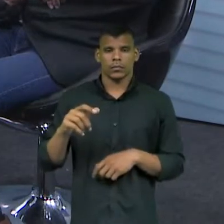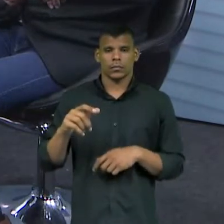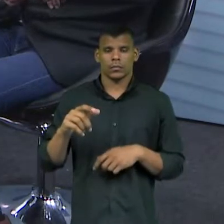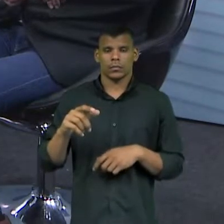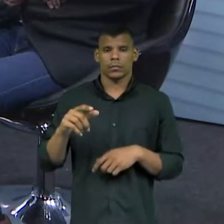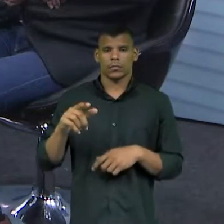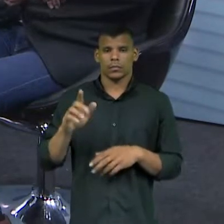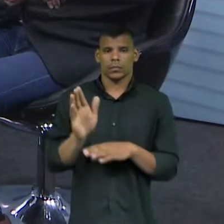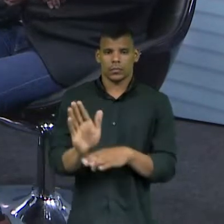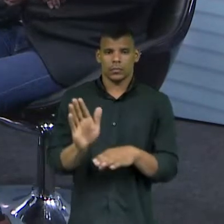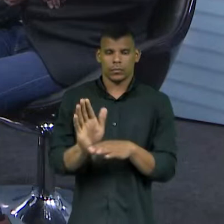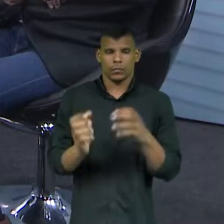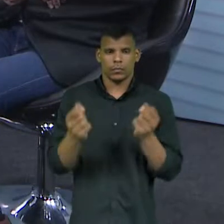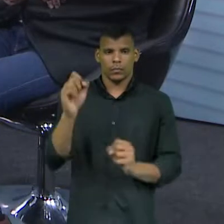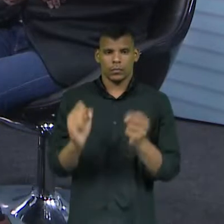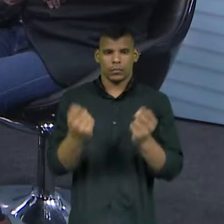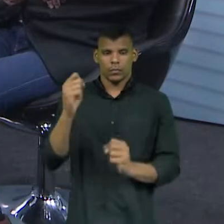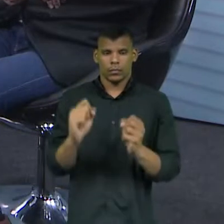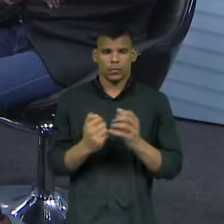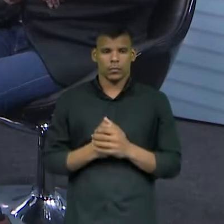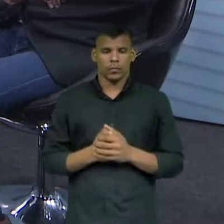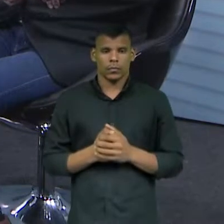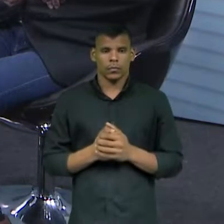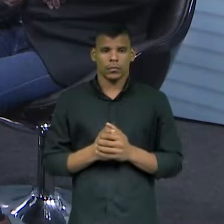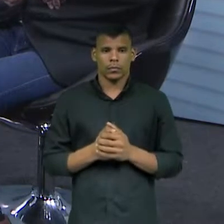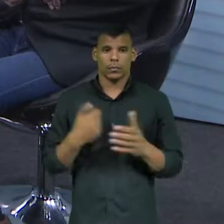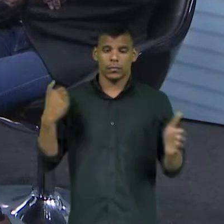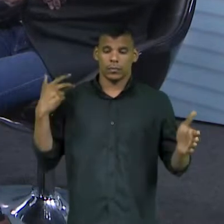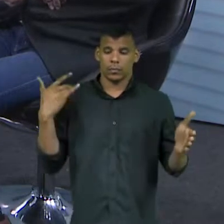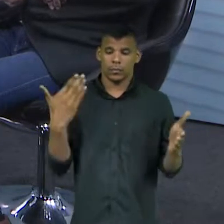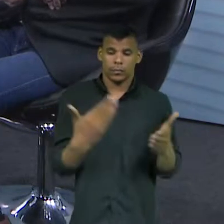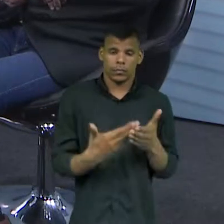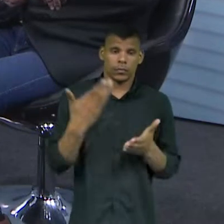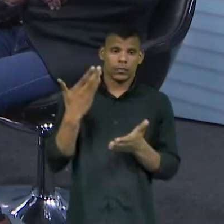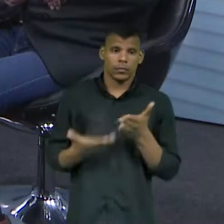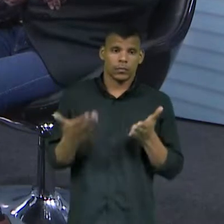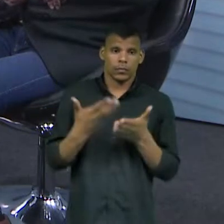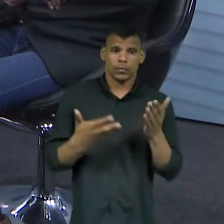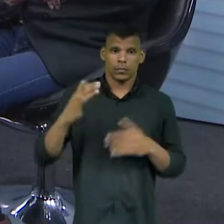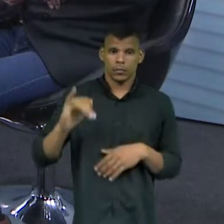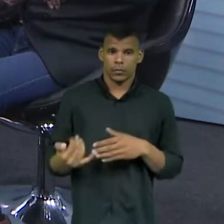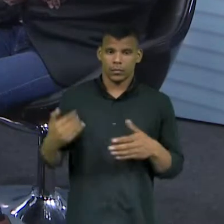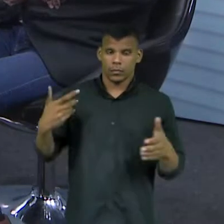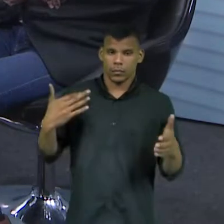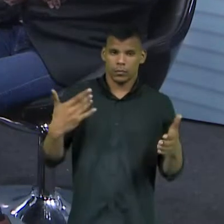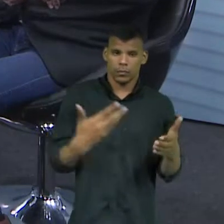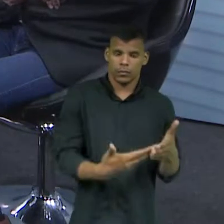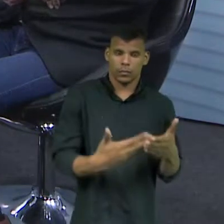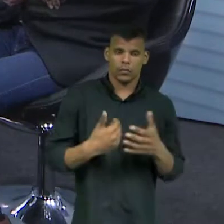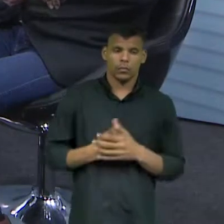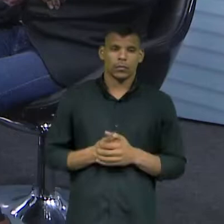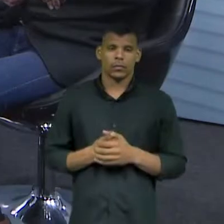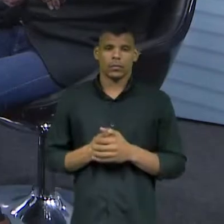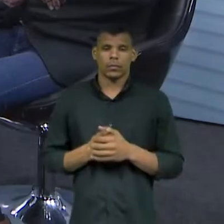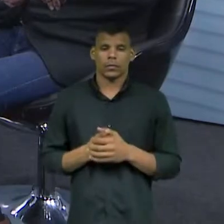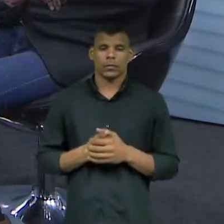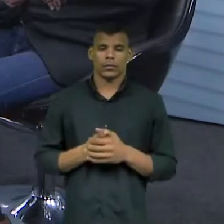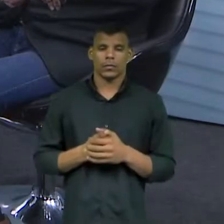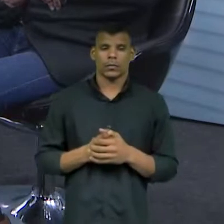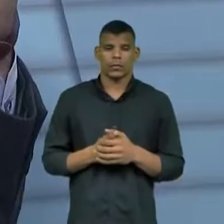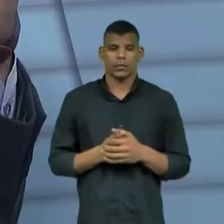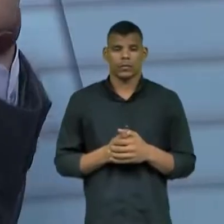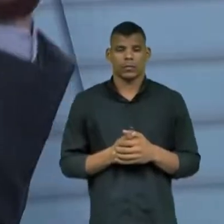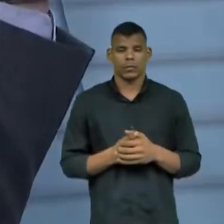indústria. Você perdeu um ano, porque se você publica em janeiro já com tudo isso, você já estava trabalhando para